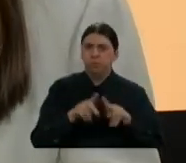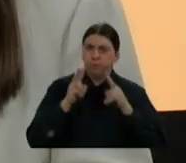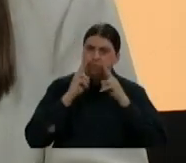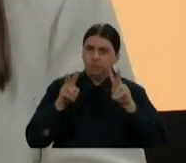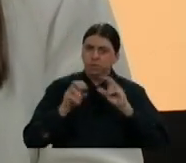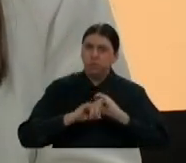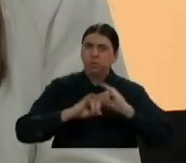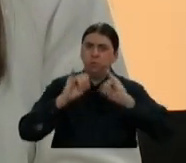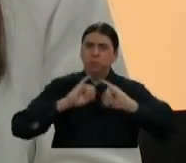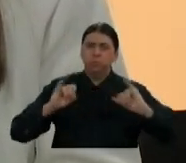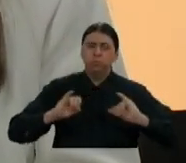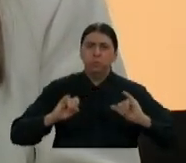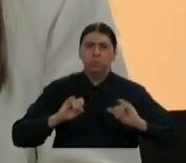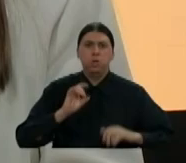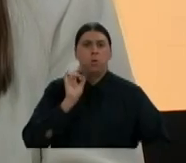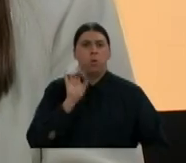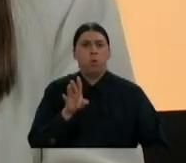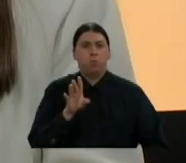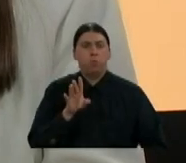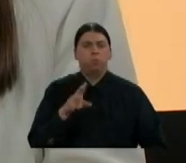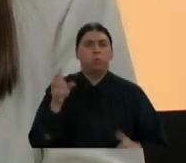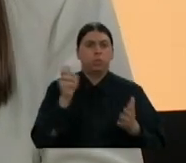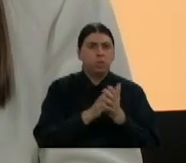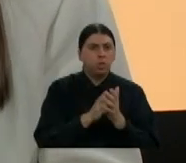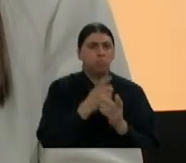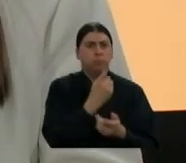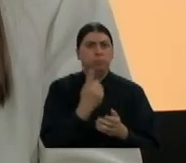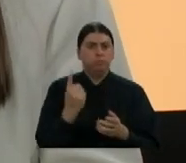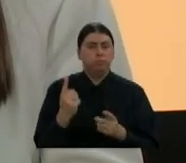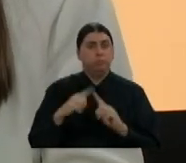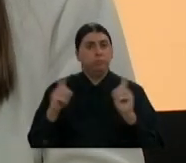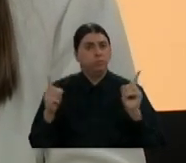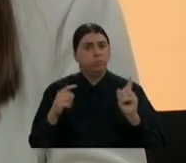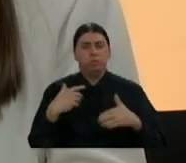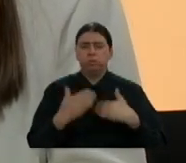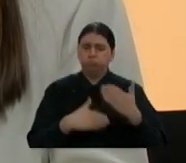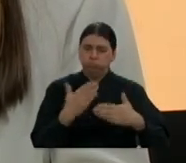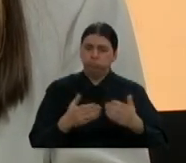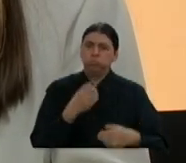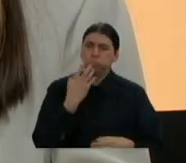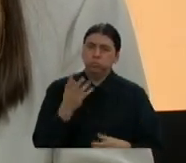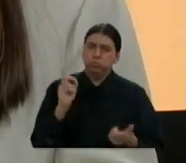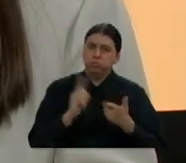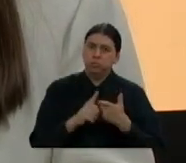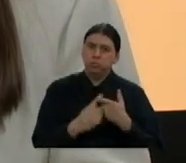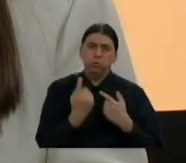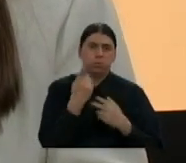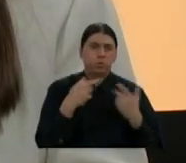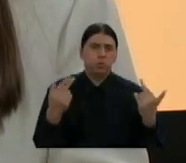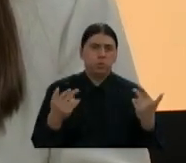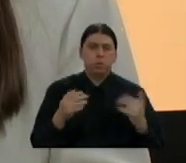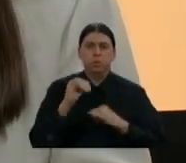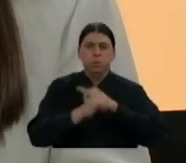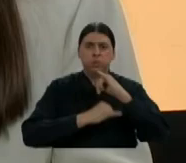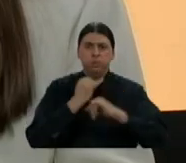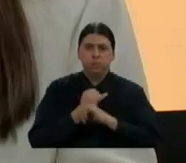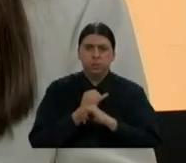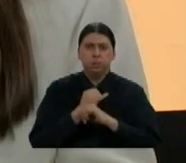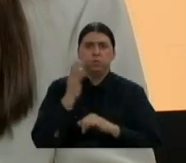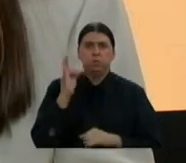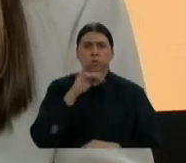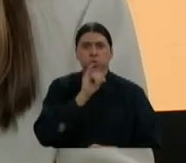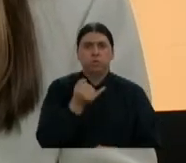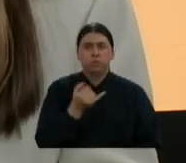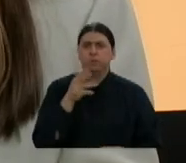só para os habilitados à adoção então já é um primeiro passo eu penso em uma coisa você olhar lá no site do tribunal de justiça onde já